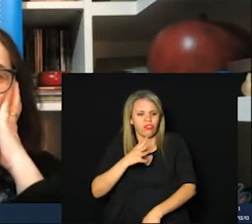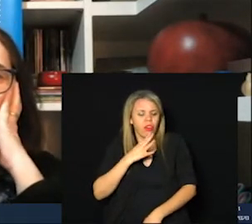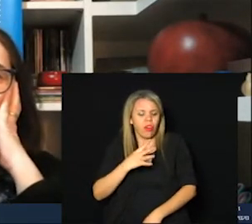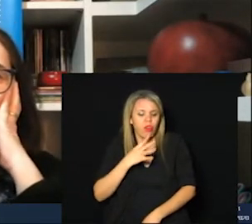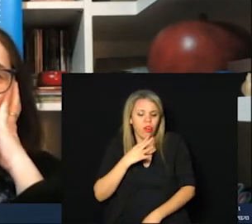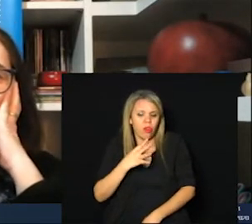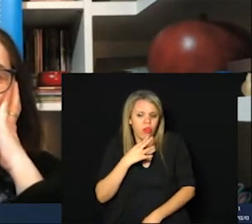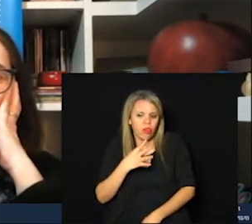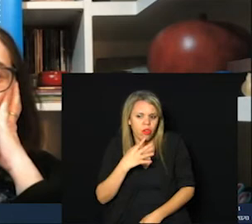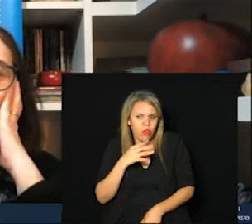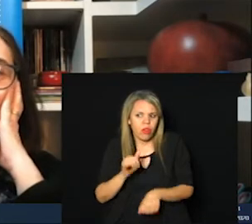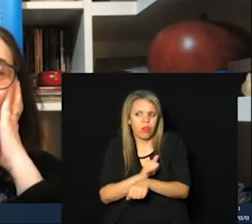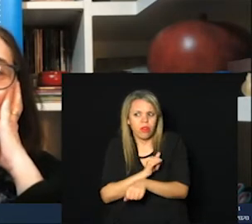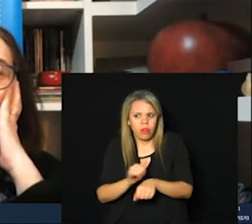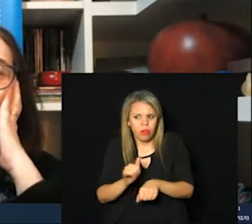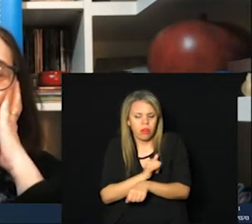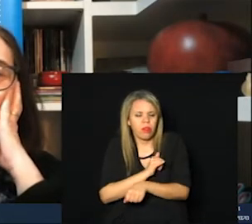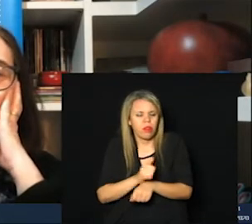essas estratégias,